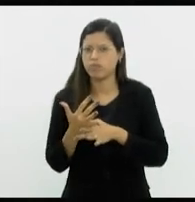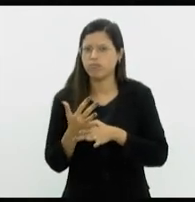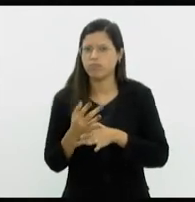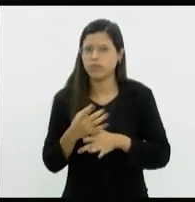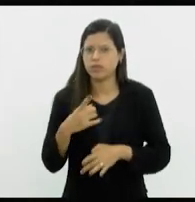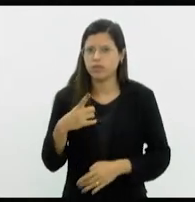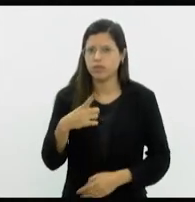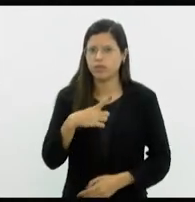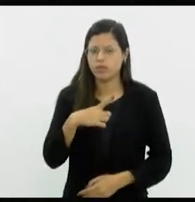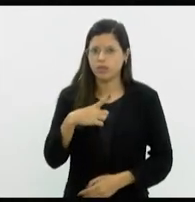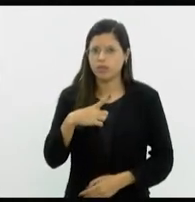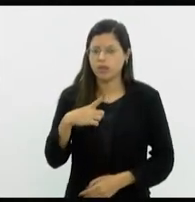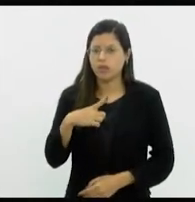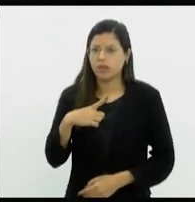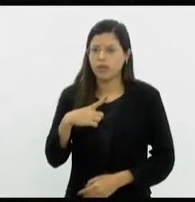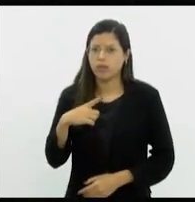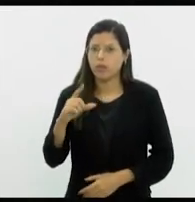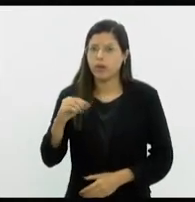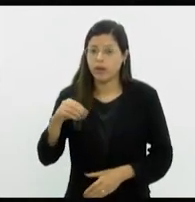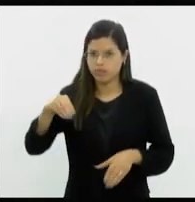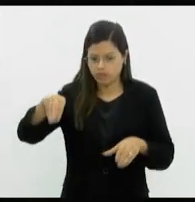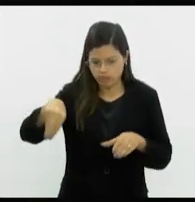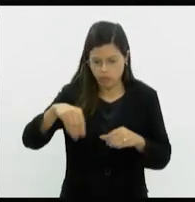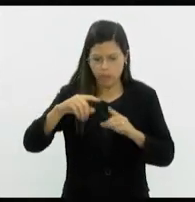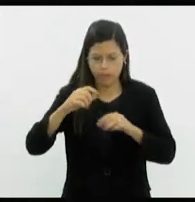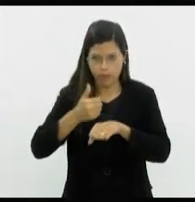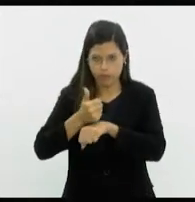teve a incorporação desses profissionais.